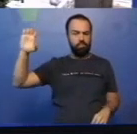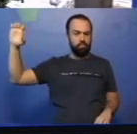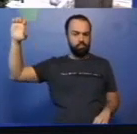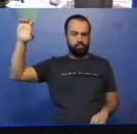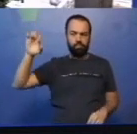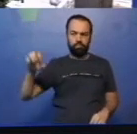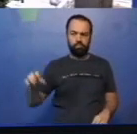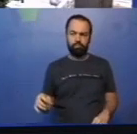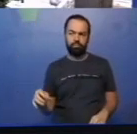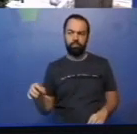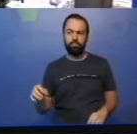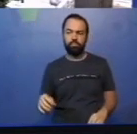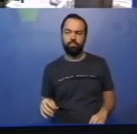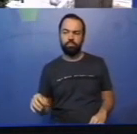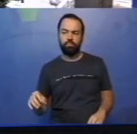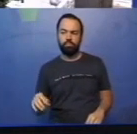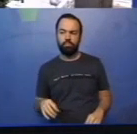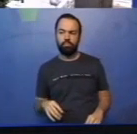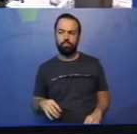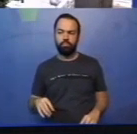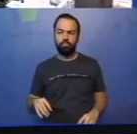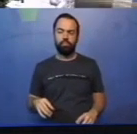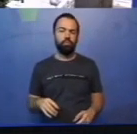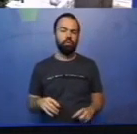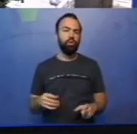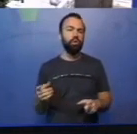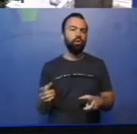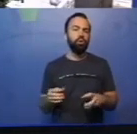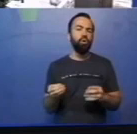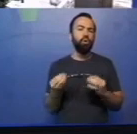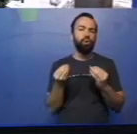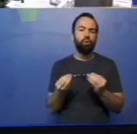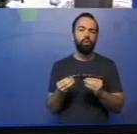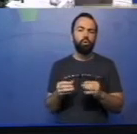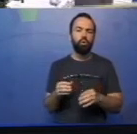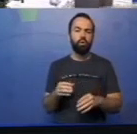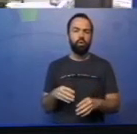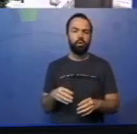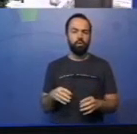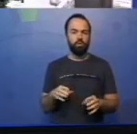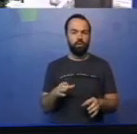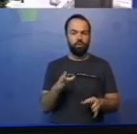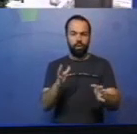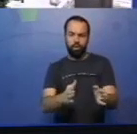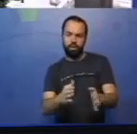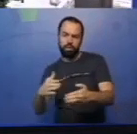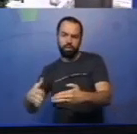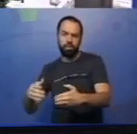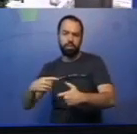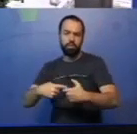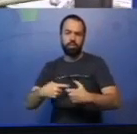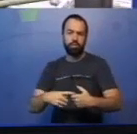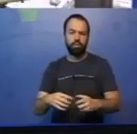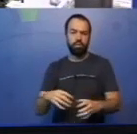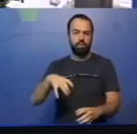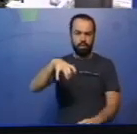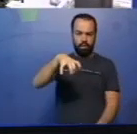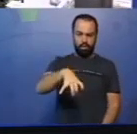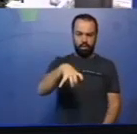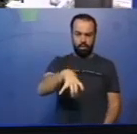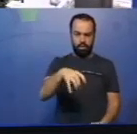cidades com influência europeia é sobre três aspectos. No centro dessas cidades é